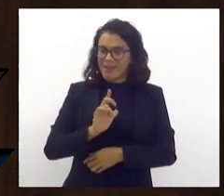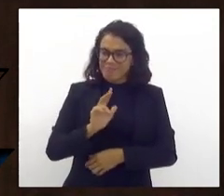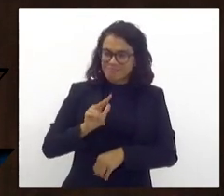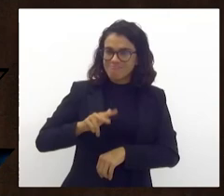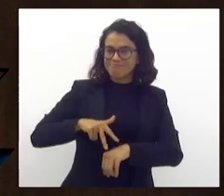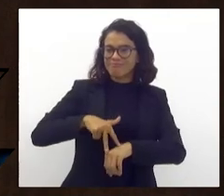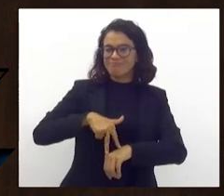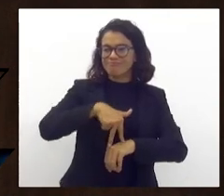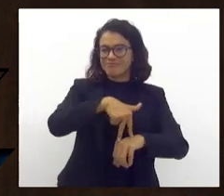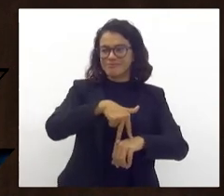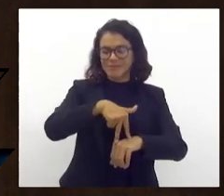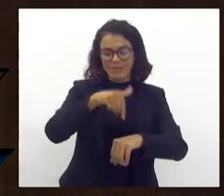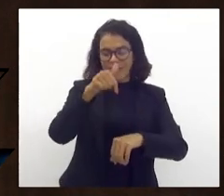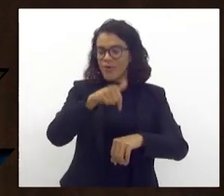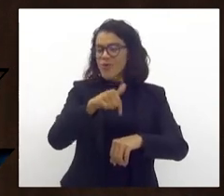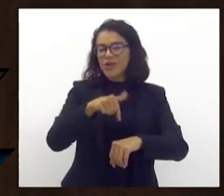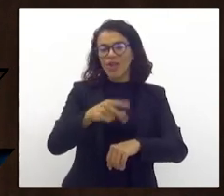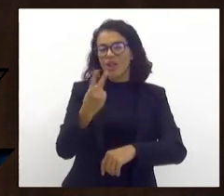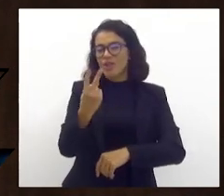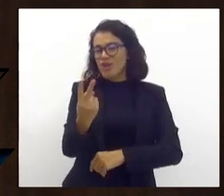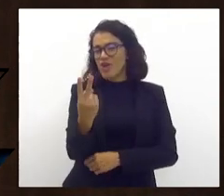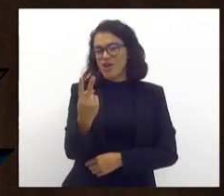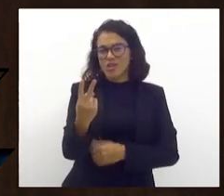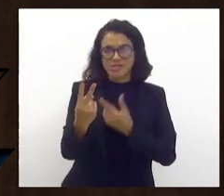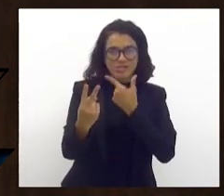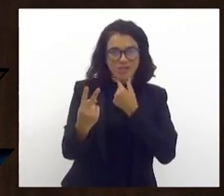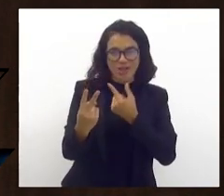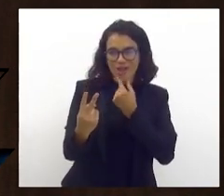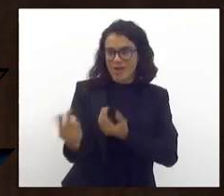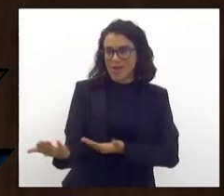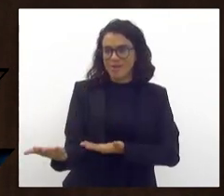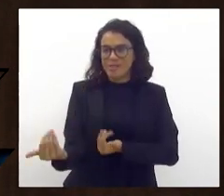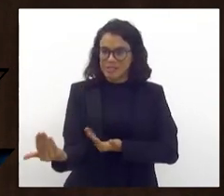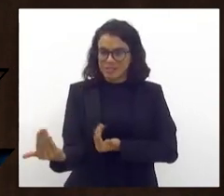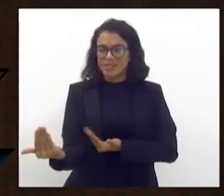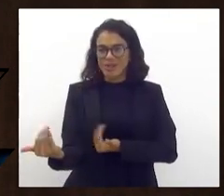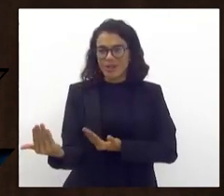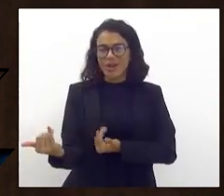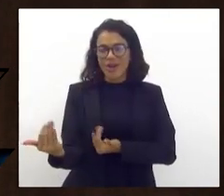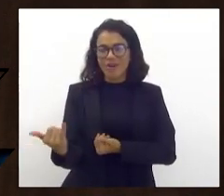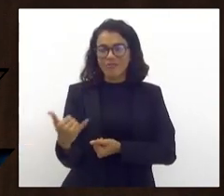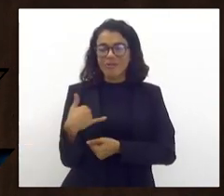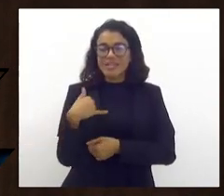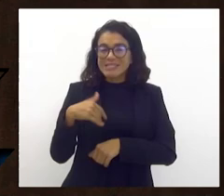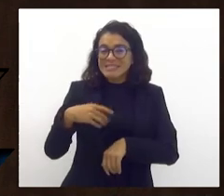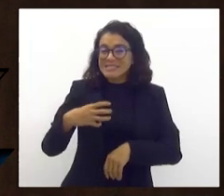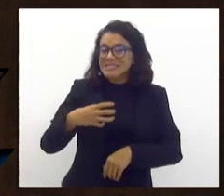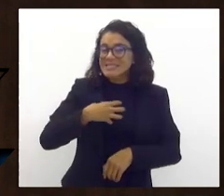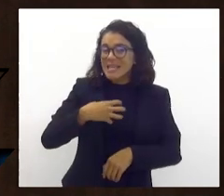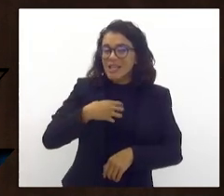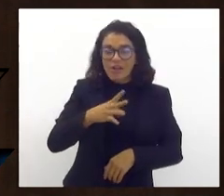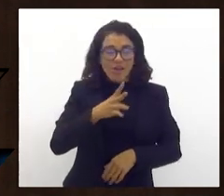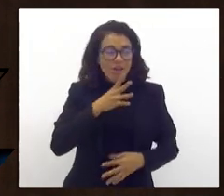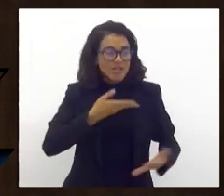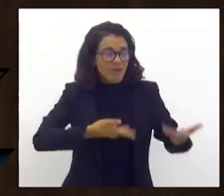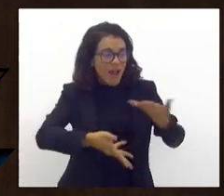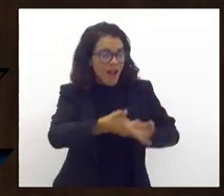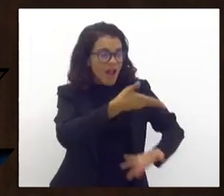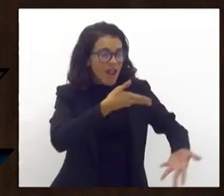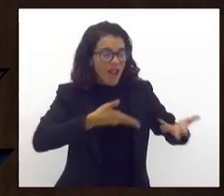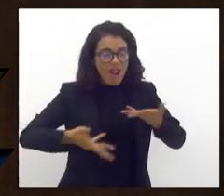legitimidade o fato de serem dois deputados jovens que, portanto, vivenciam no seu cotidiano,